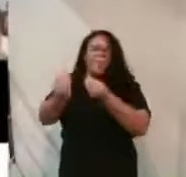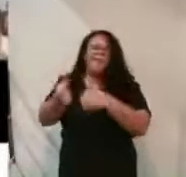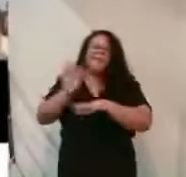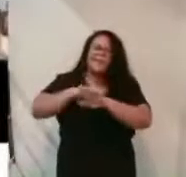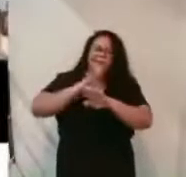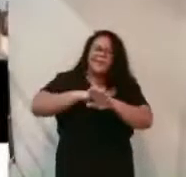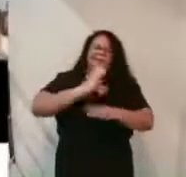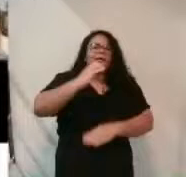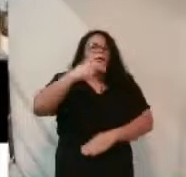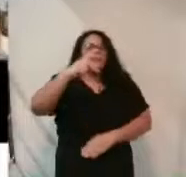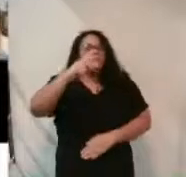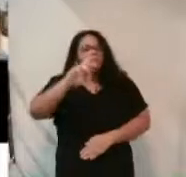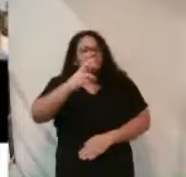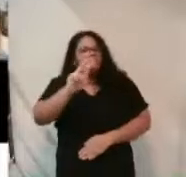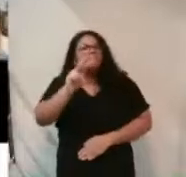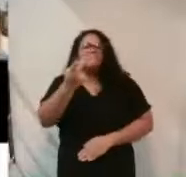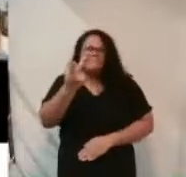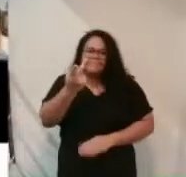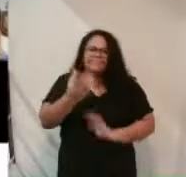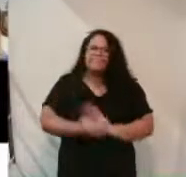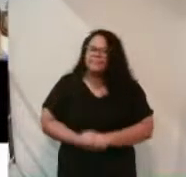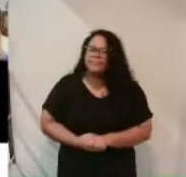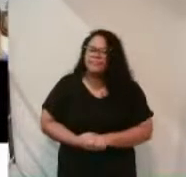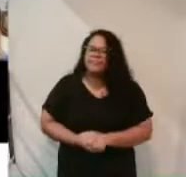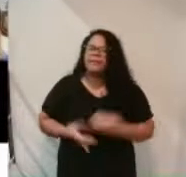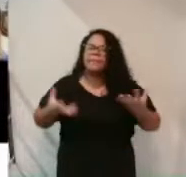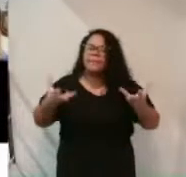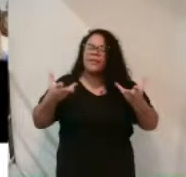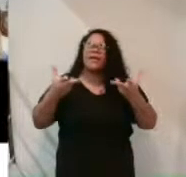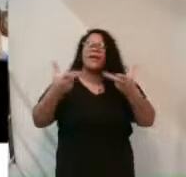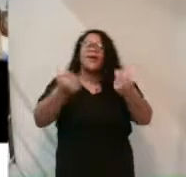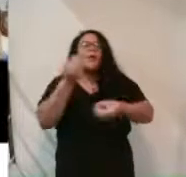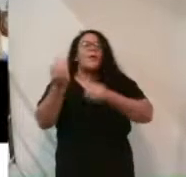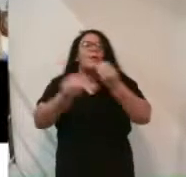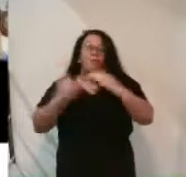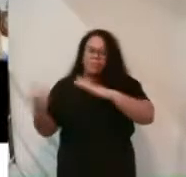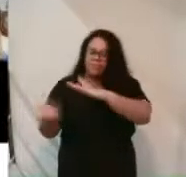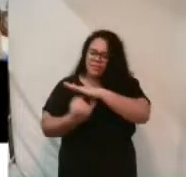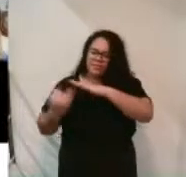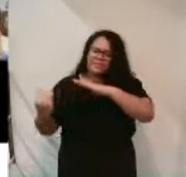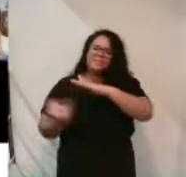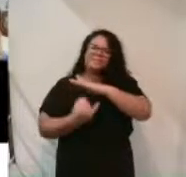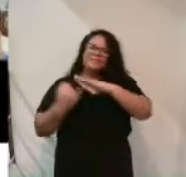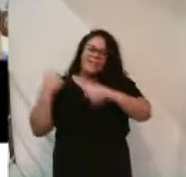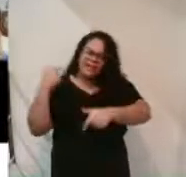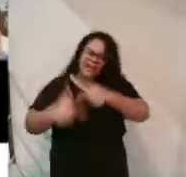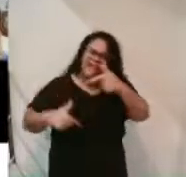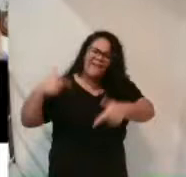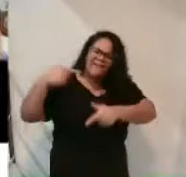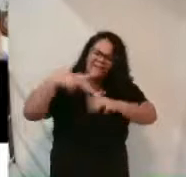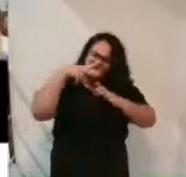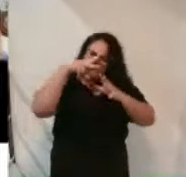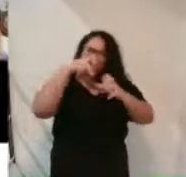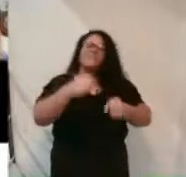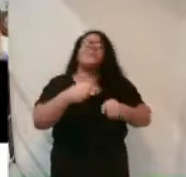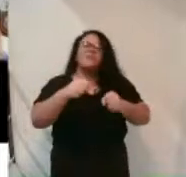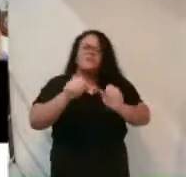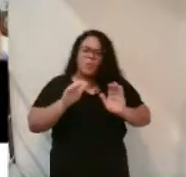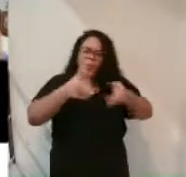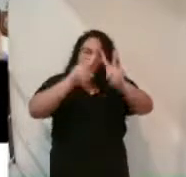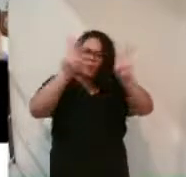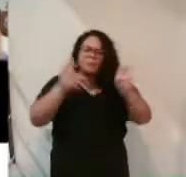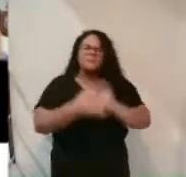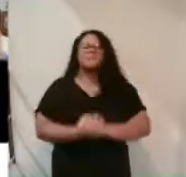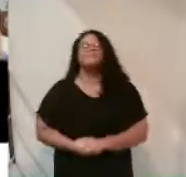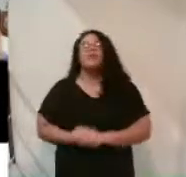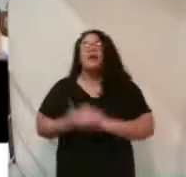impressionante a dedicação dessas instituições nessa temática. Então, hoje, nós temos